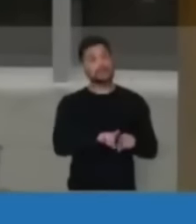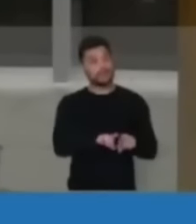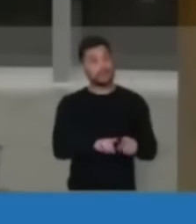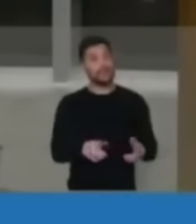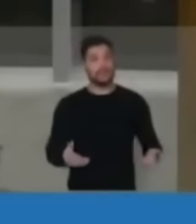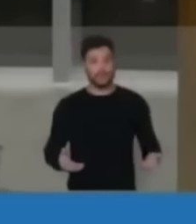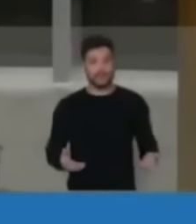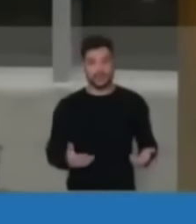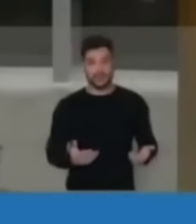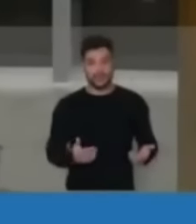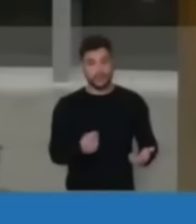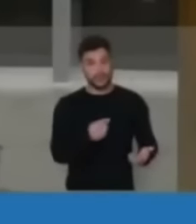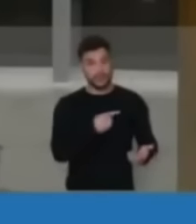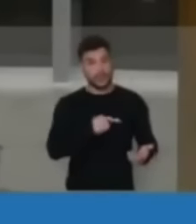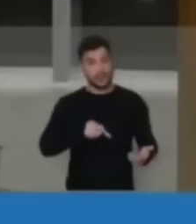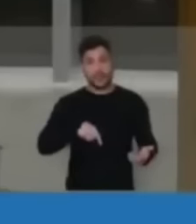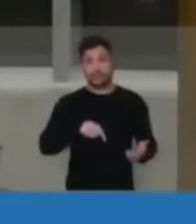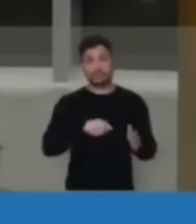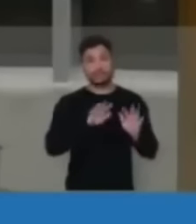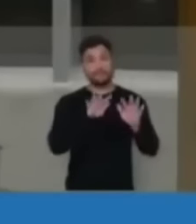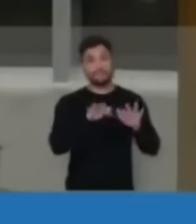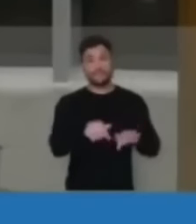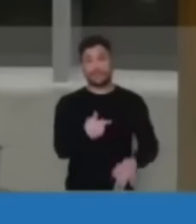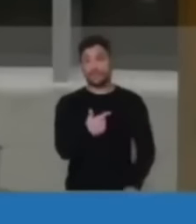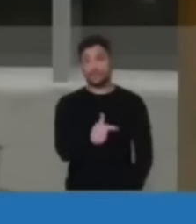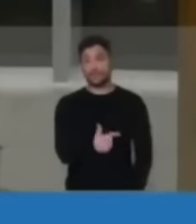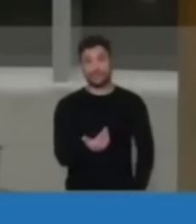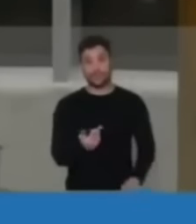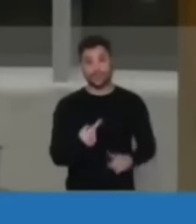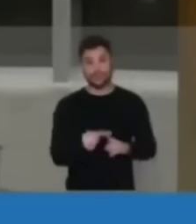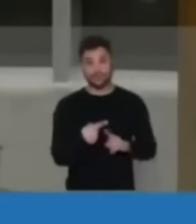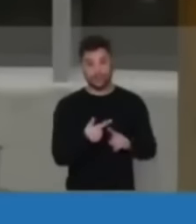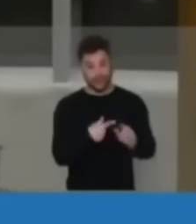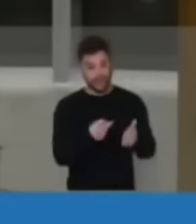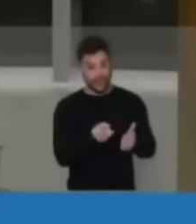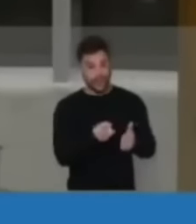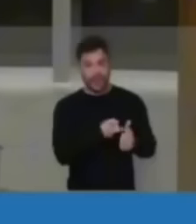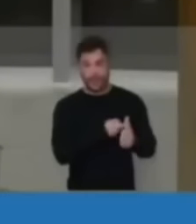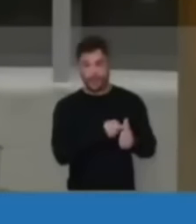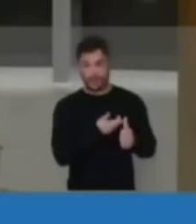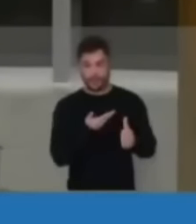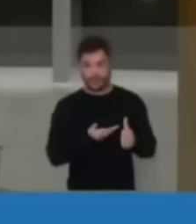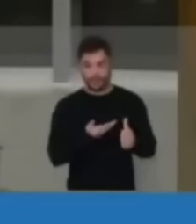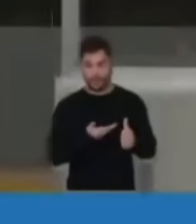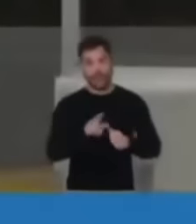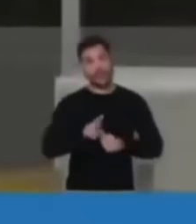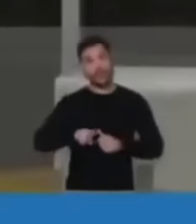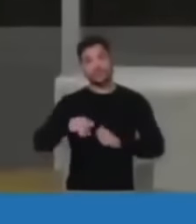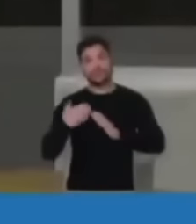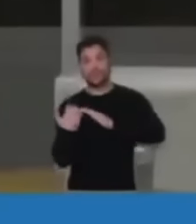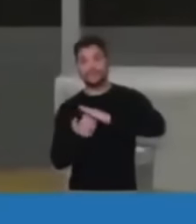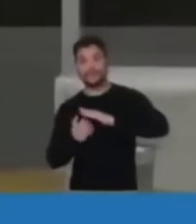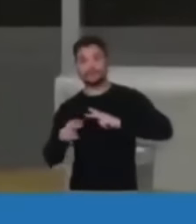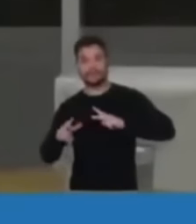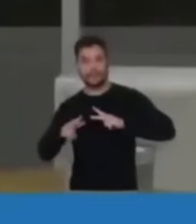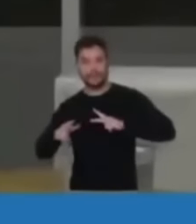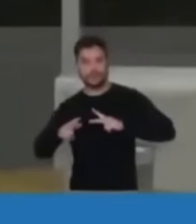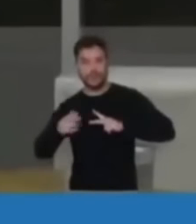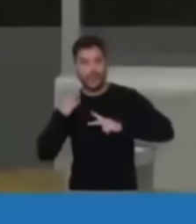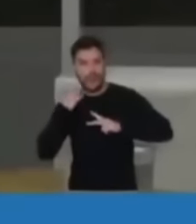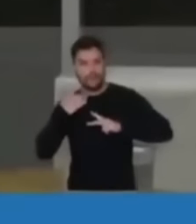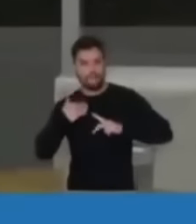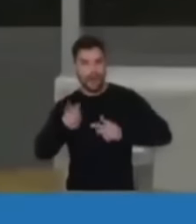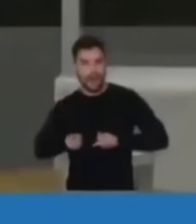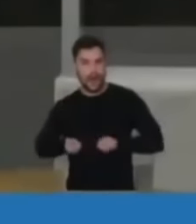é um poço sem fundo, porque o sistema da dívida é feito para o capital financeiro ganhar dinheiro.